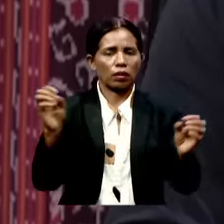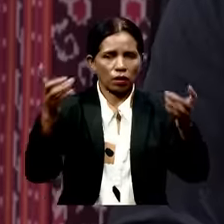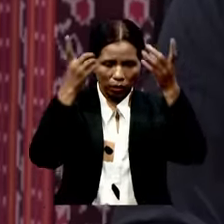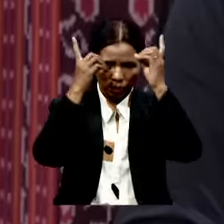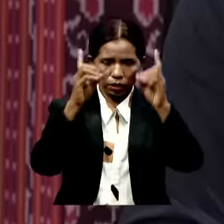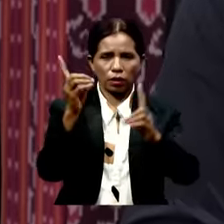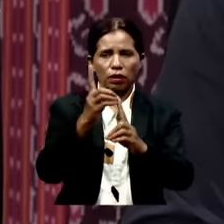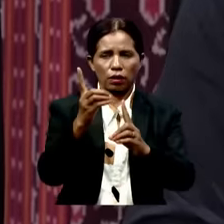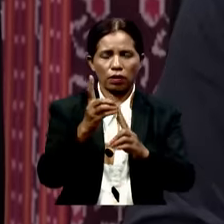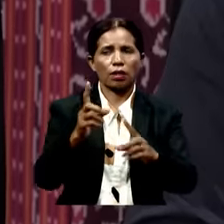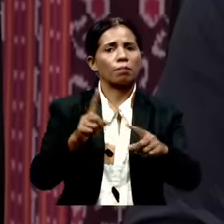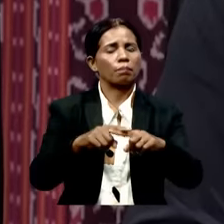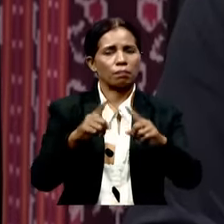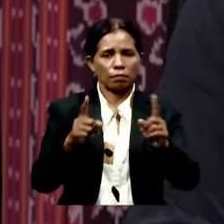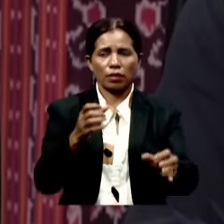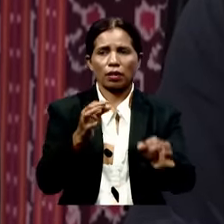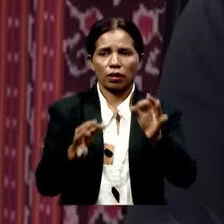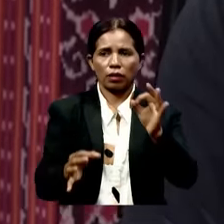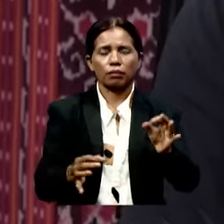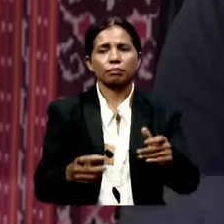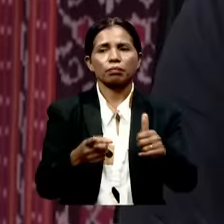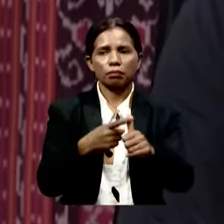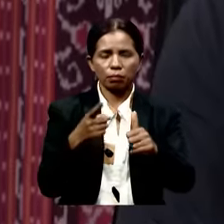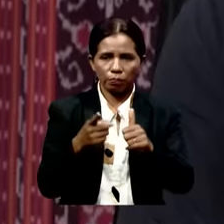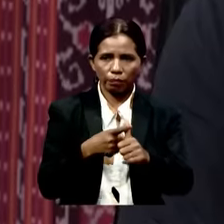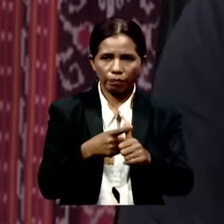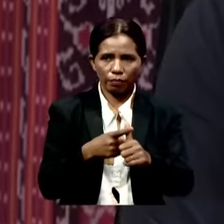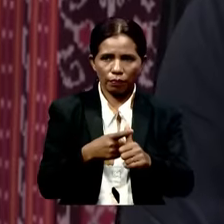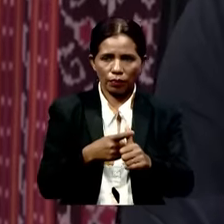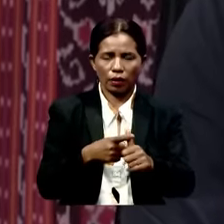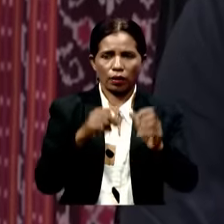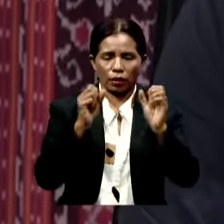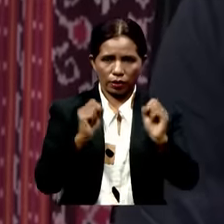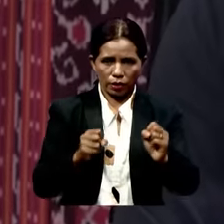data ida mai be karik aviso de primeiro ne maka consegue